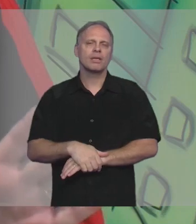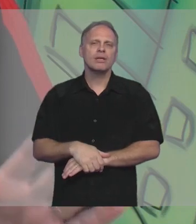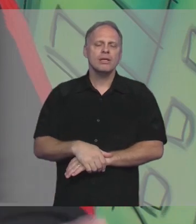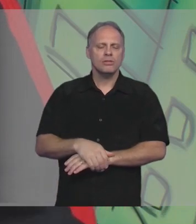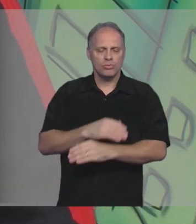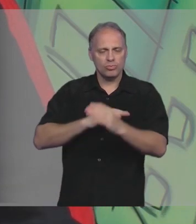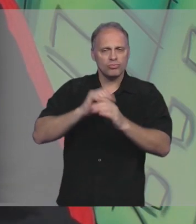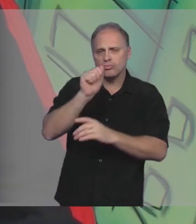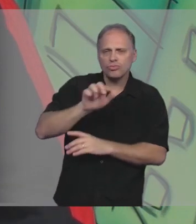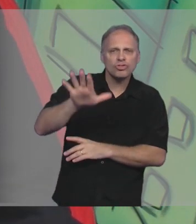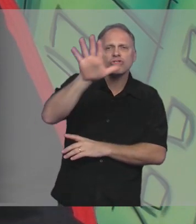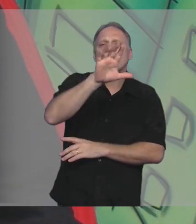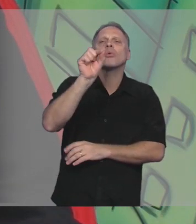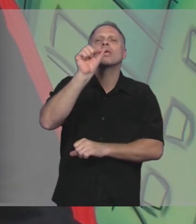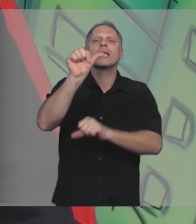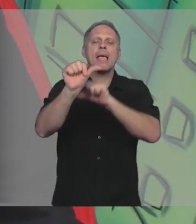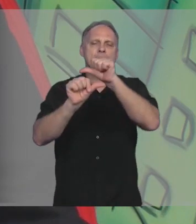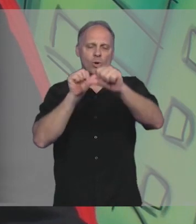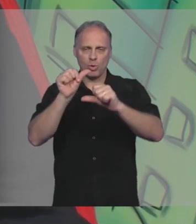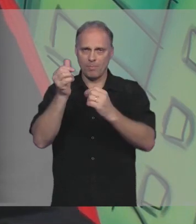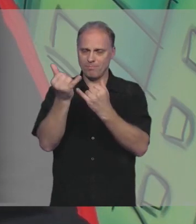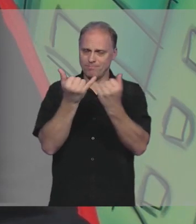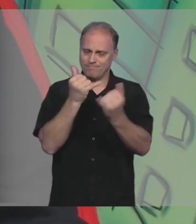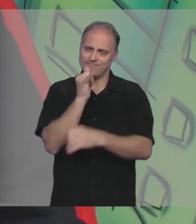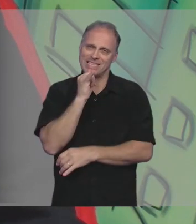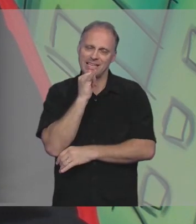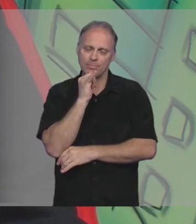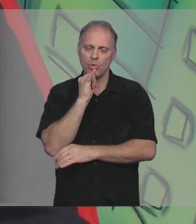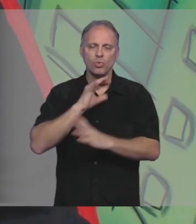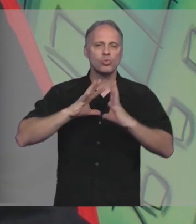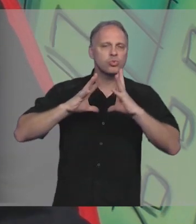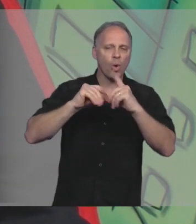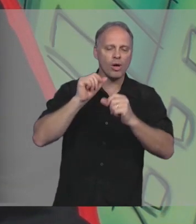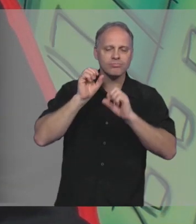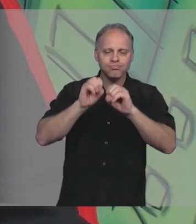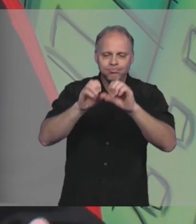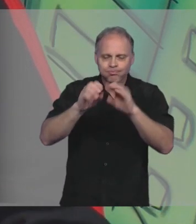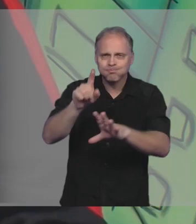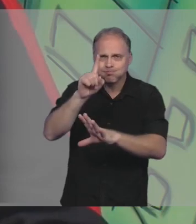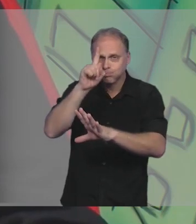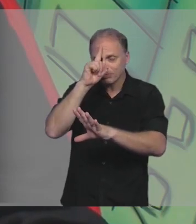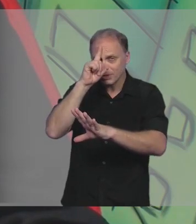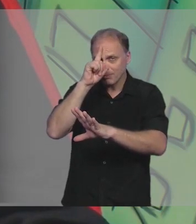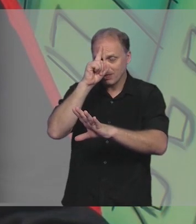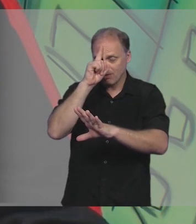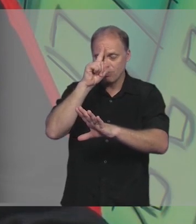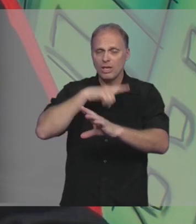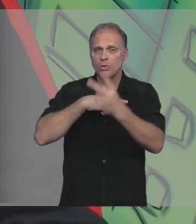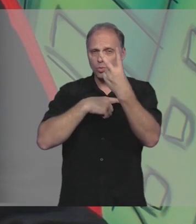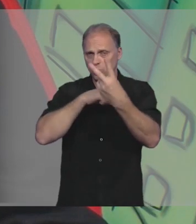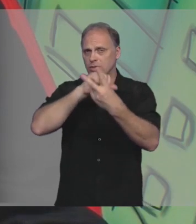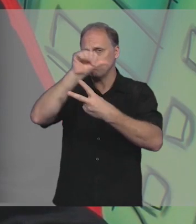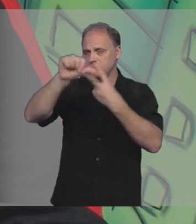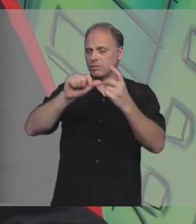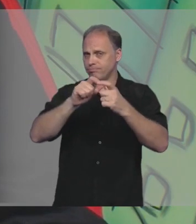linhas gerais, o que mudou? Por exemplo, em todo ensino fundamental, vou destacar duas grandes mudanças,